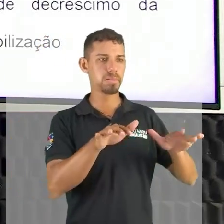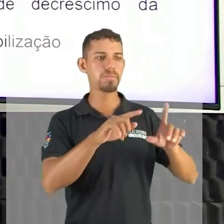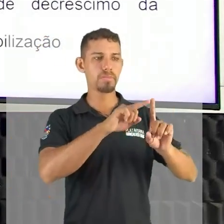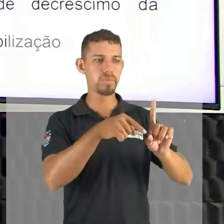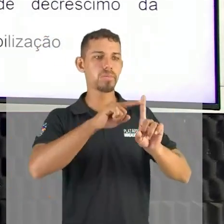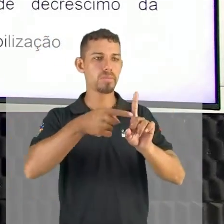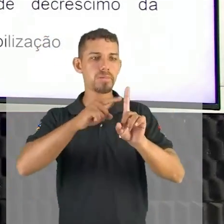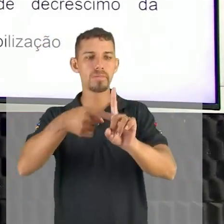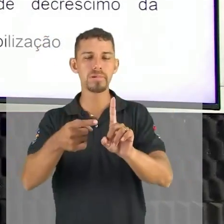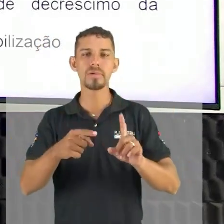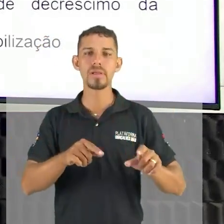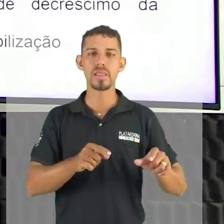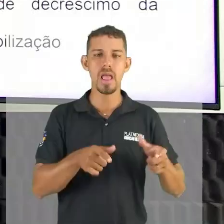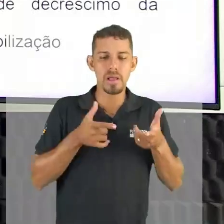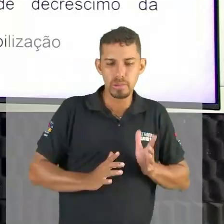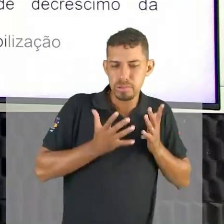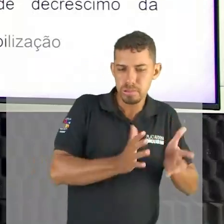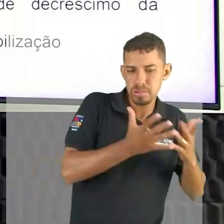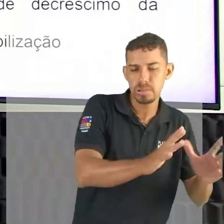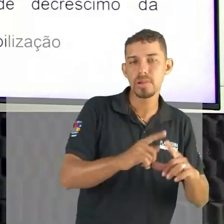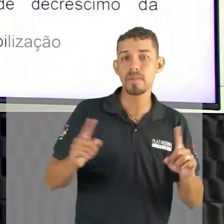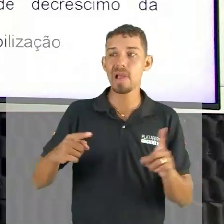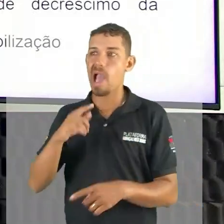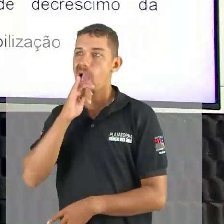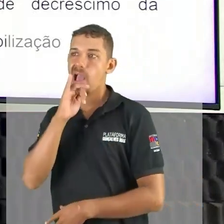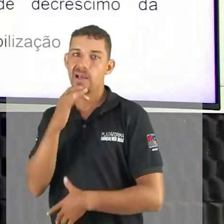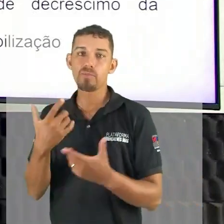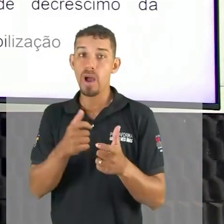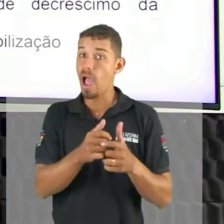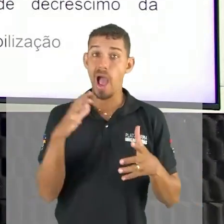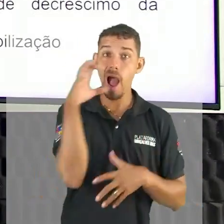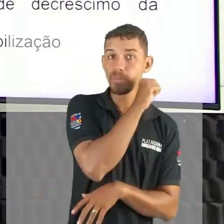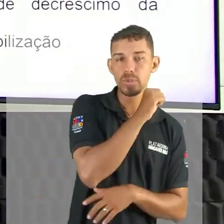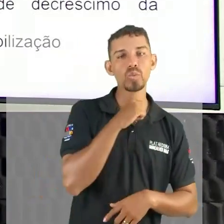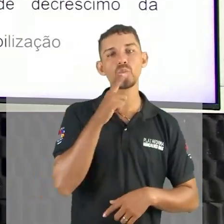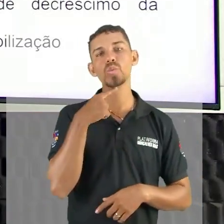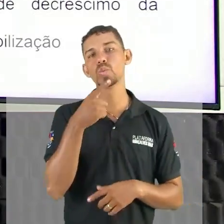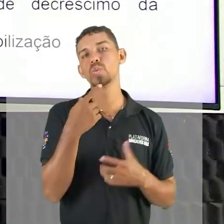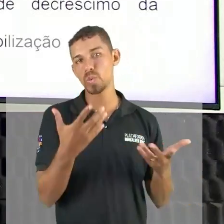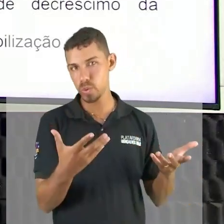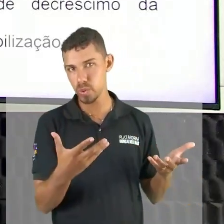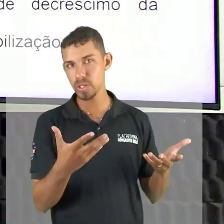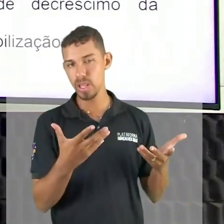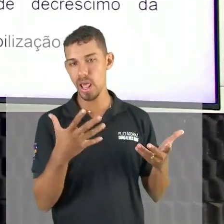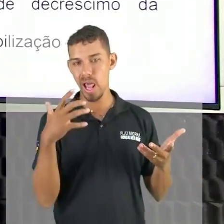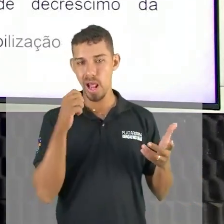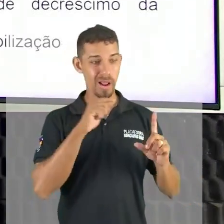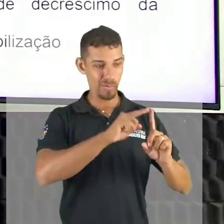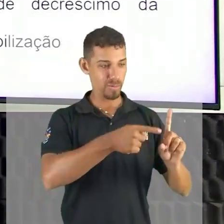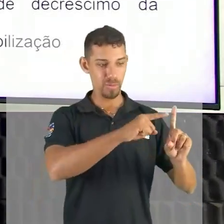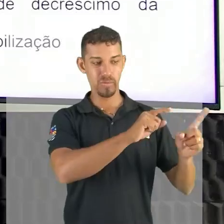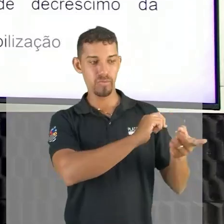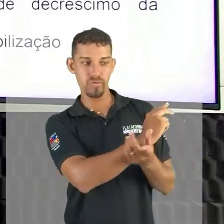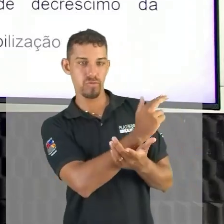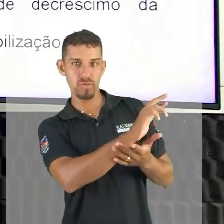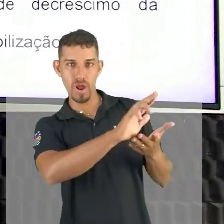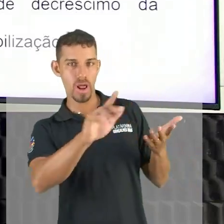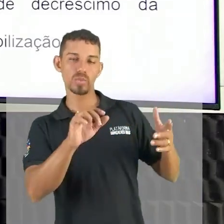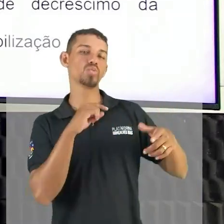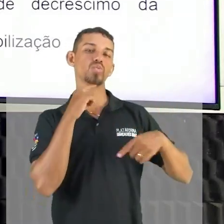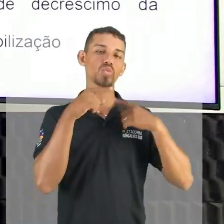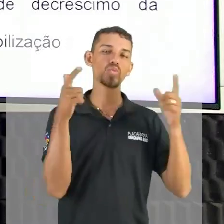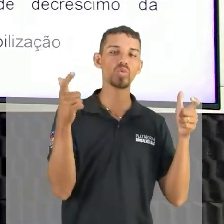gente deixou de crescer. A gente só deixou de crescer muito rápido, entende? Então a densidade demográfica continua